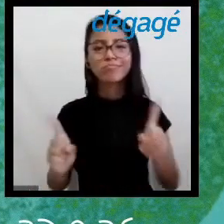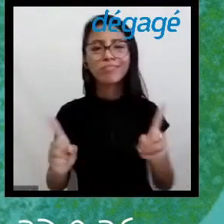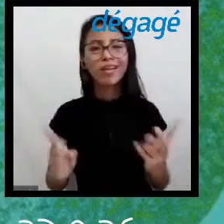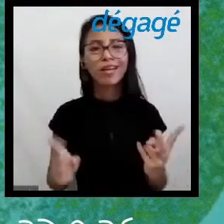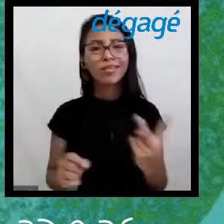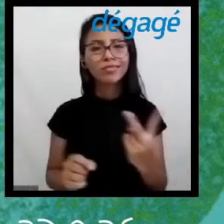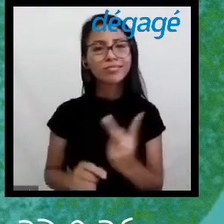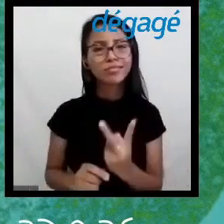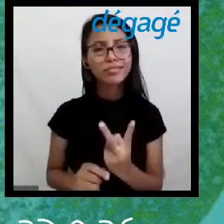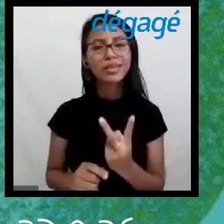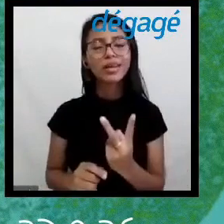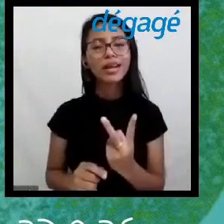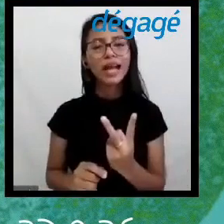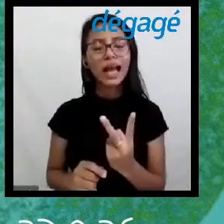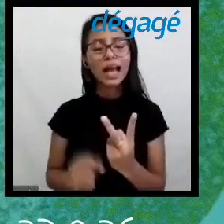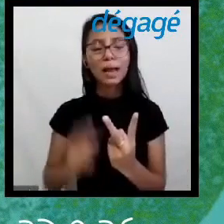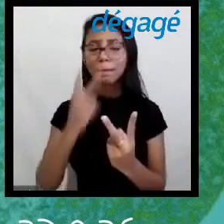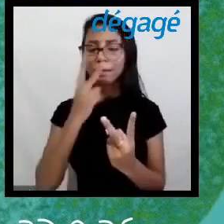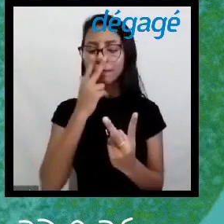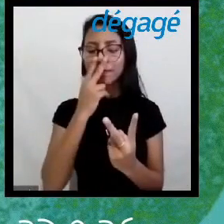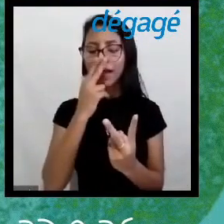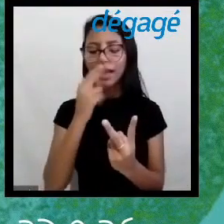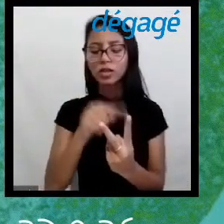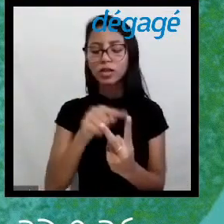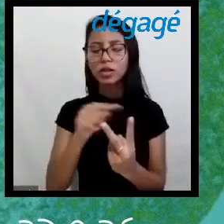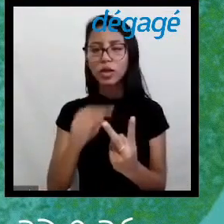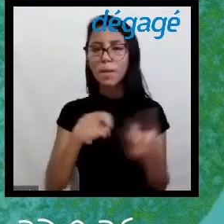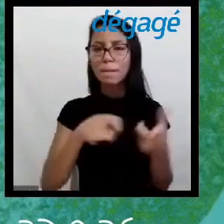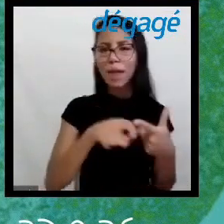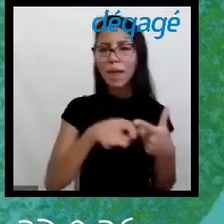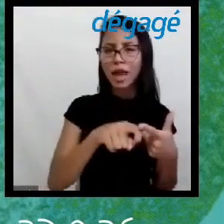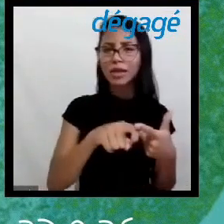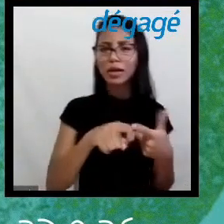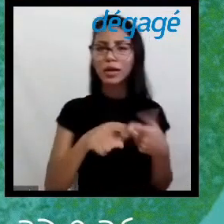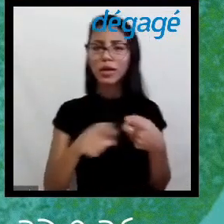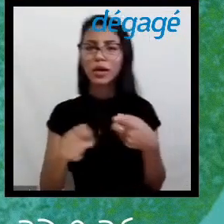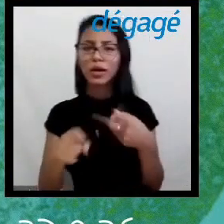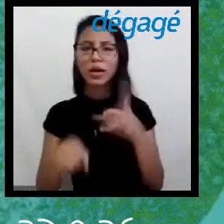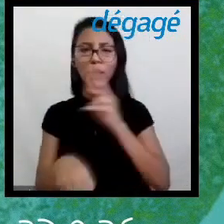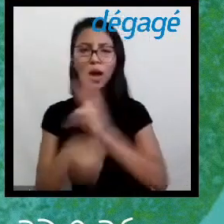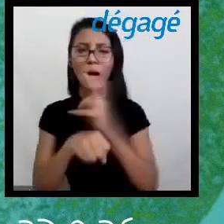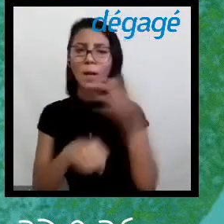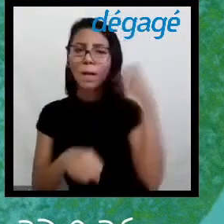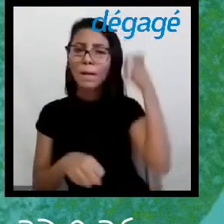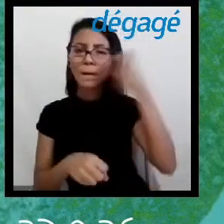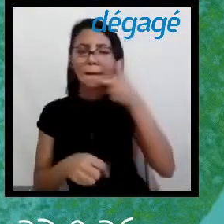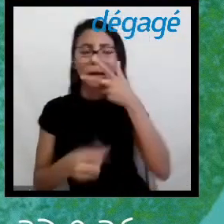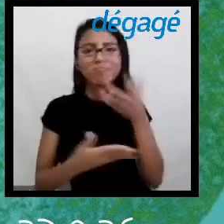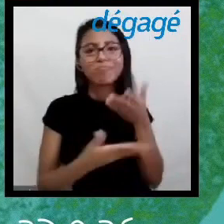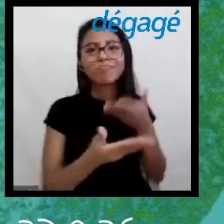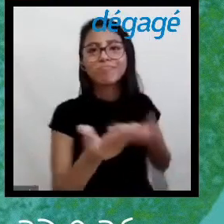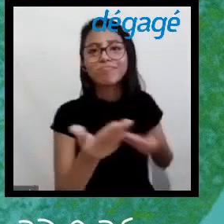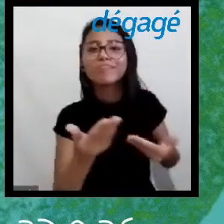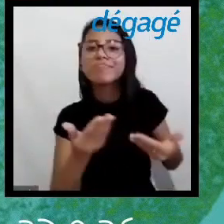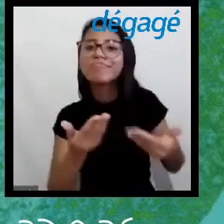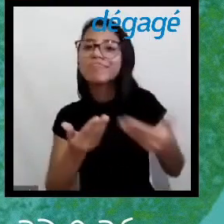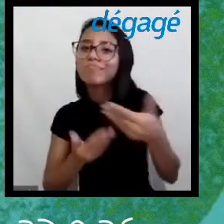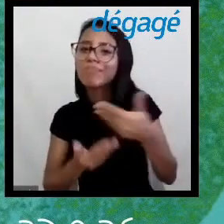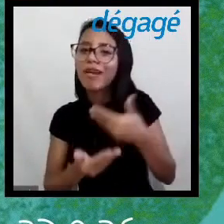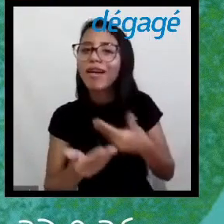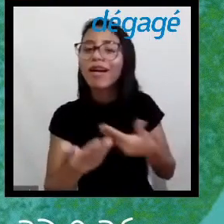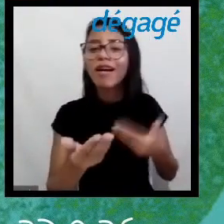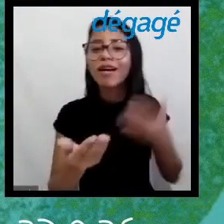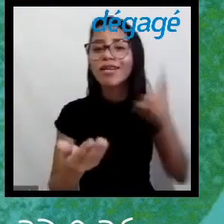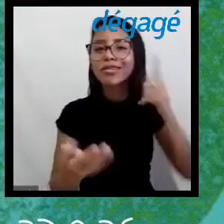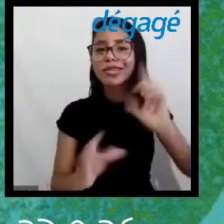caráter socializador muito grande, em detrimento de uma aula individual de instrumento. Não que essa possibilidade pudesse